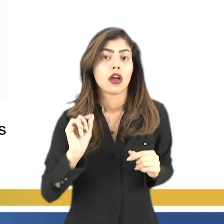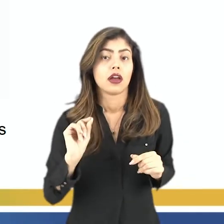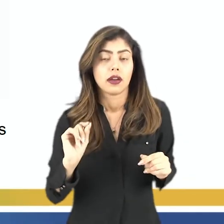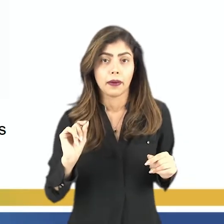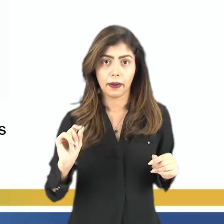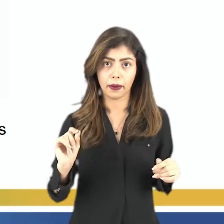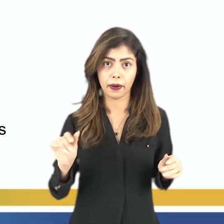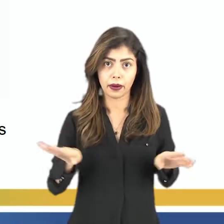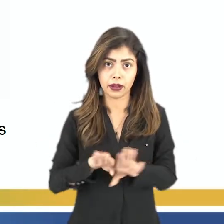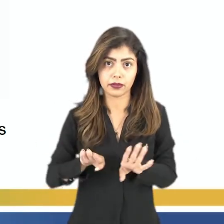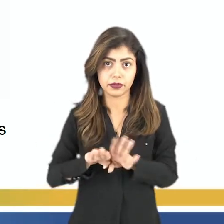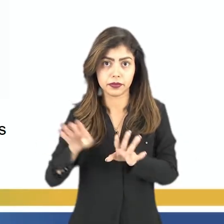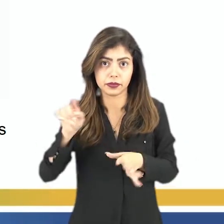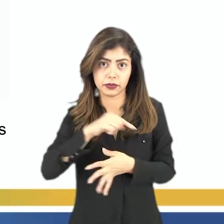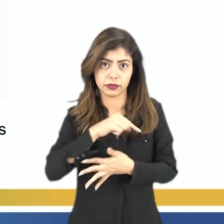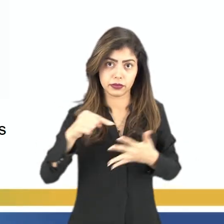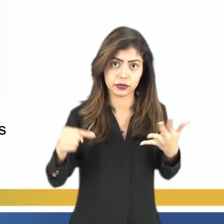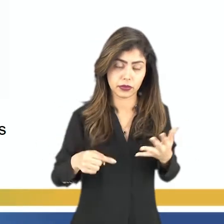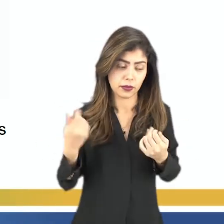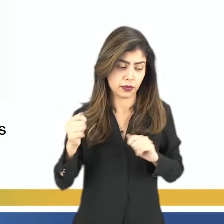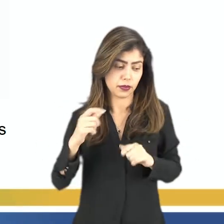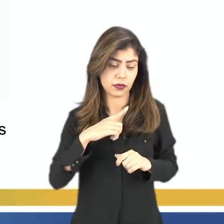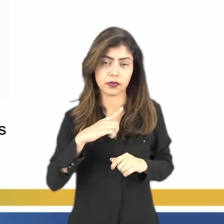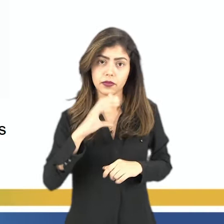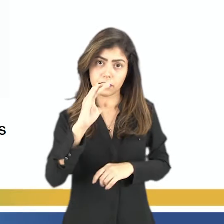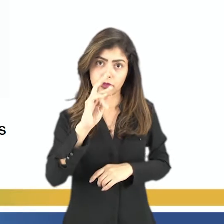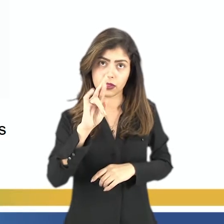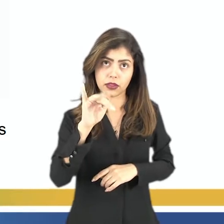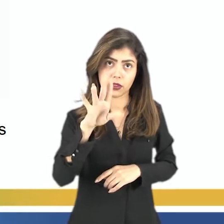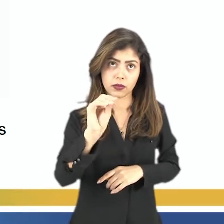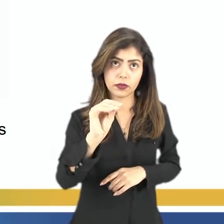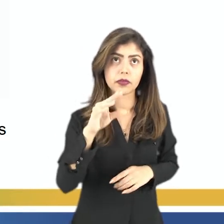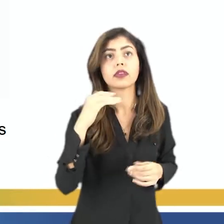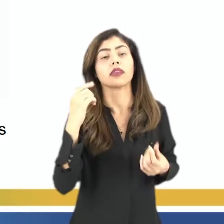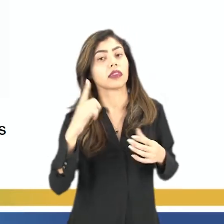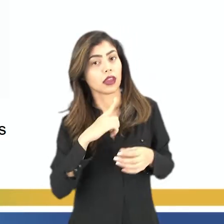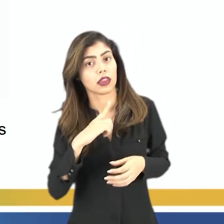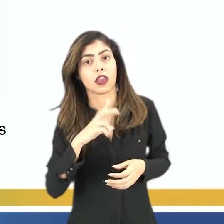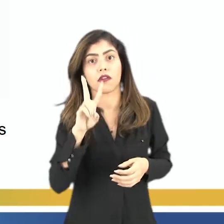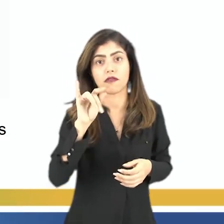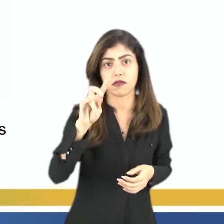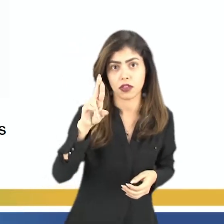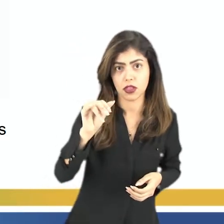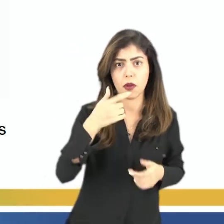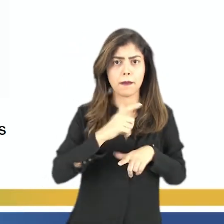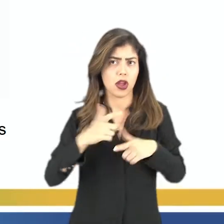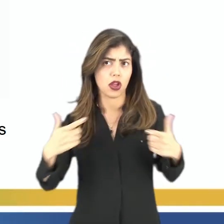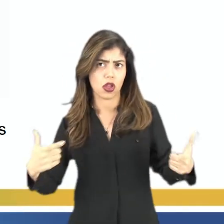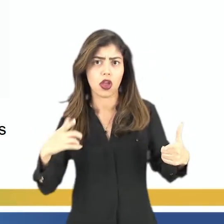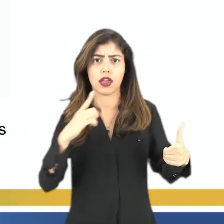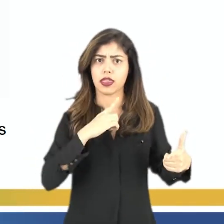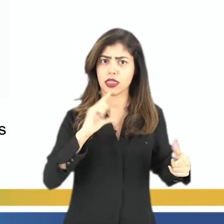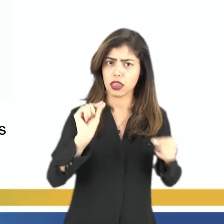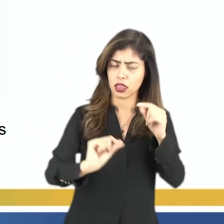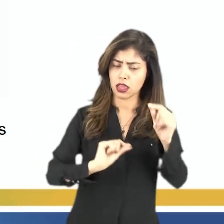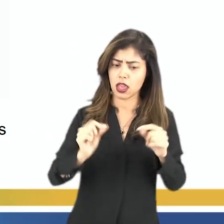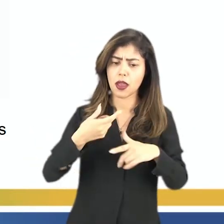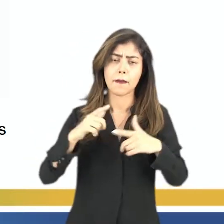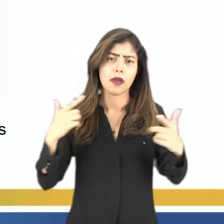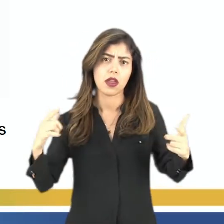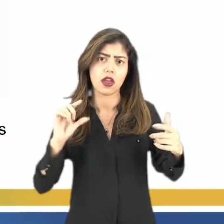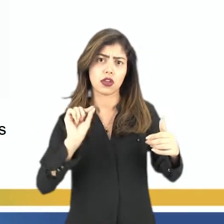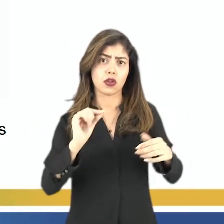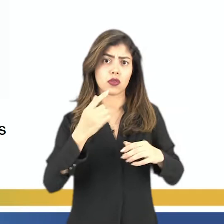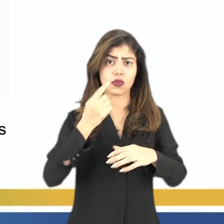aí? Ele vai ser necessário em um circuito que, digamos que você tem um valor maior de corrente fornecida, maior do que